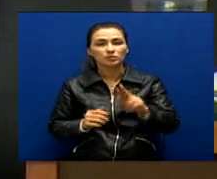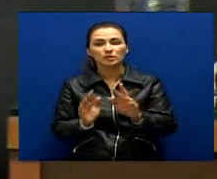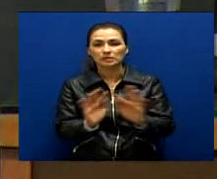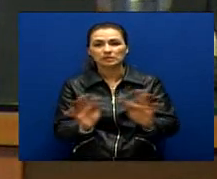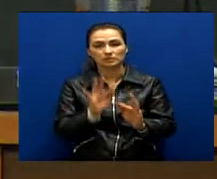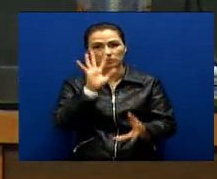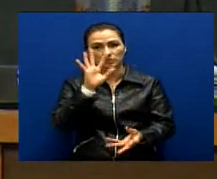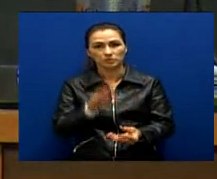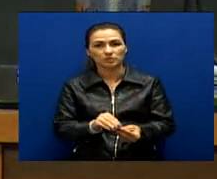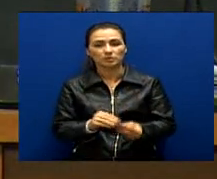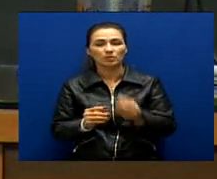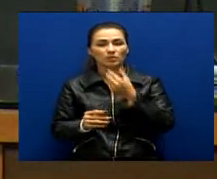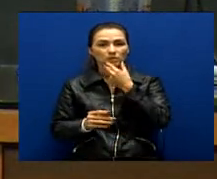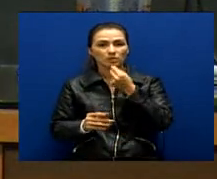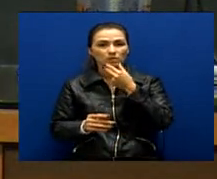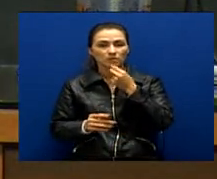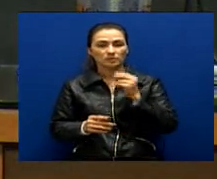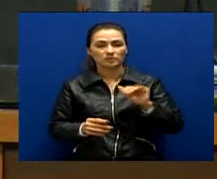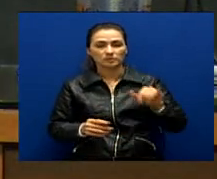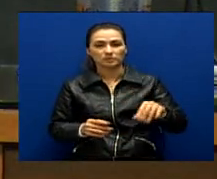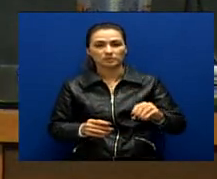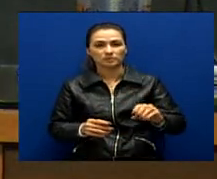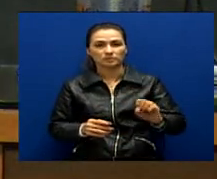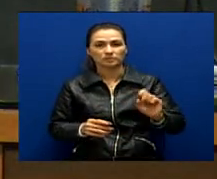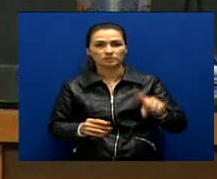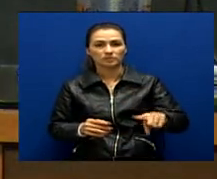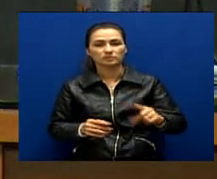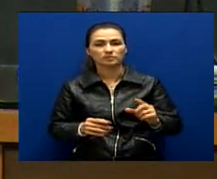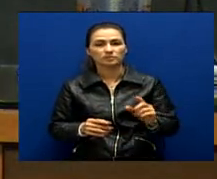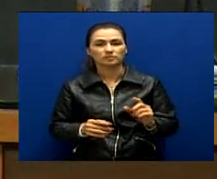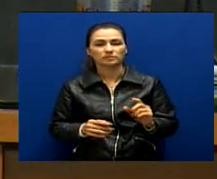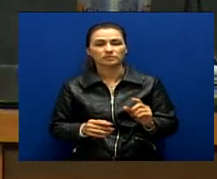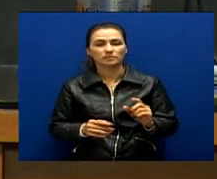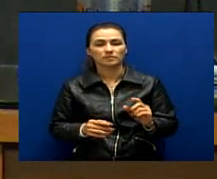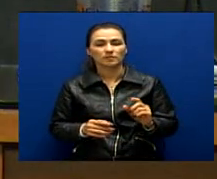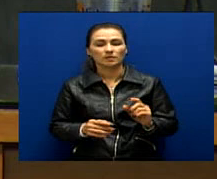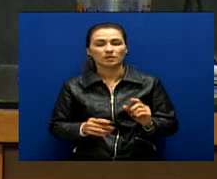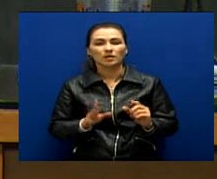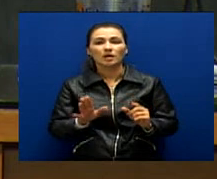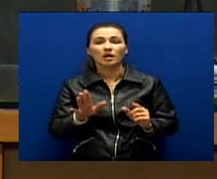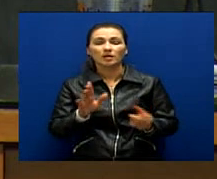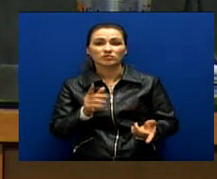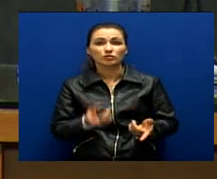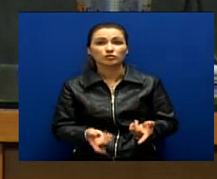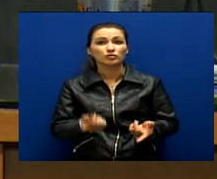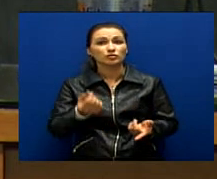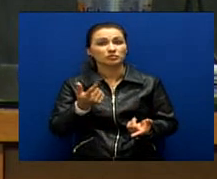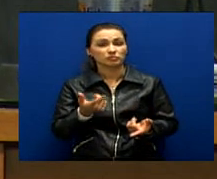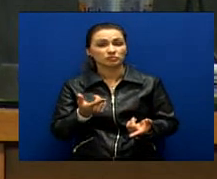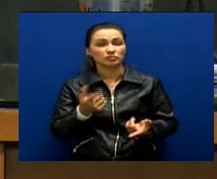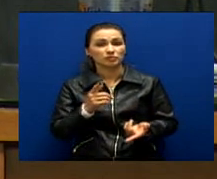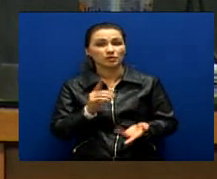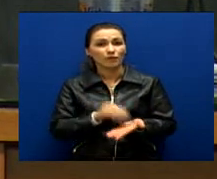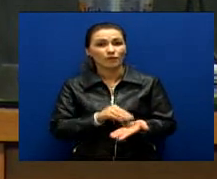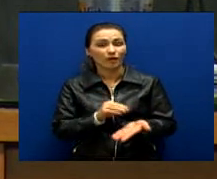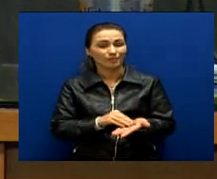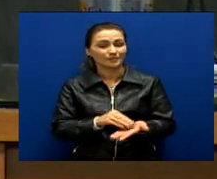eduardo não faltar dinheiro falta gestão esse é um mito